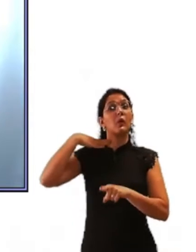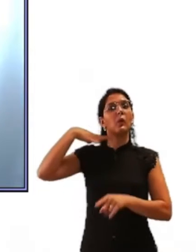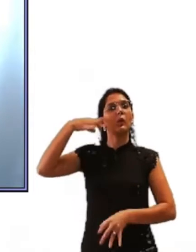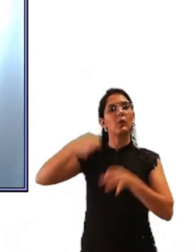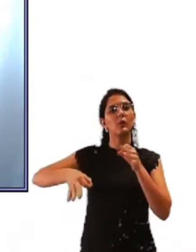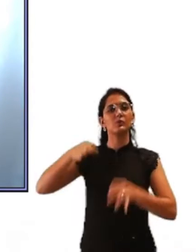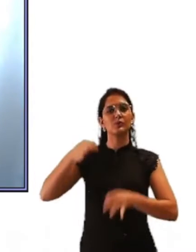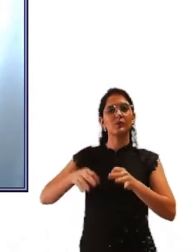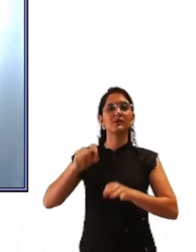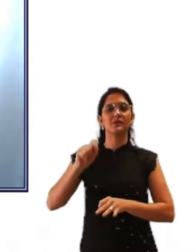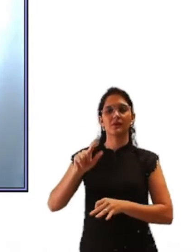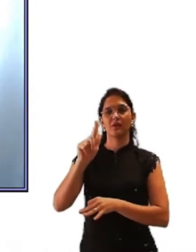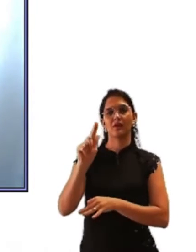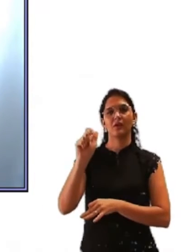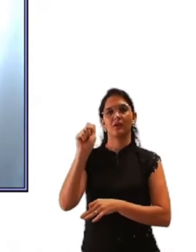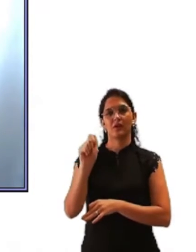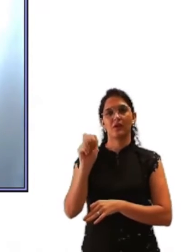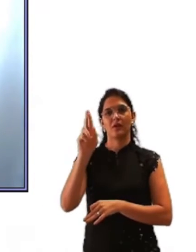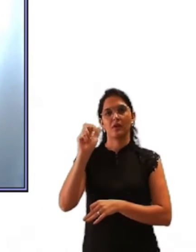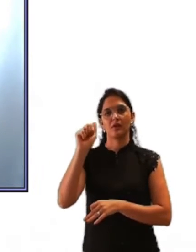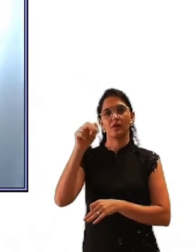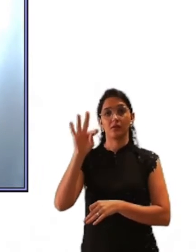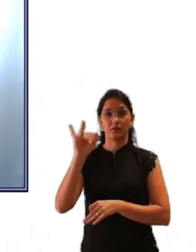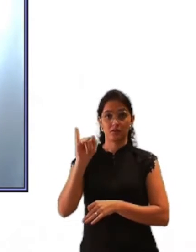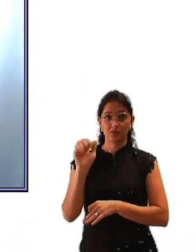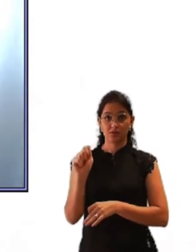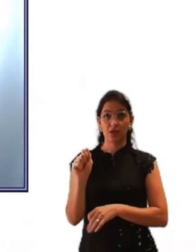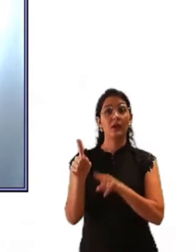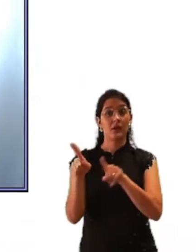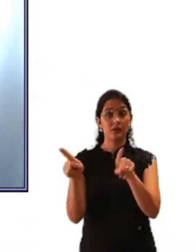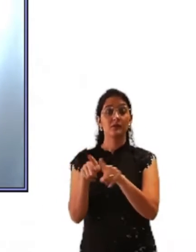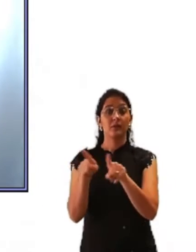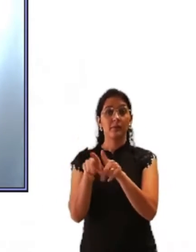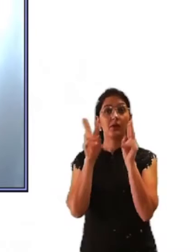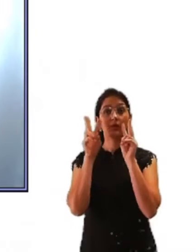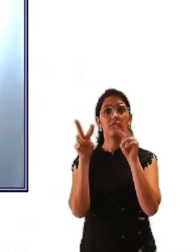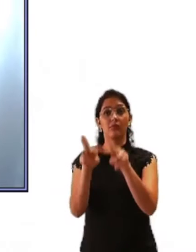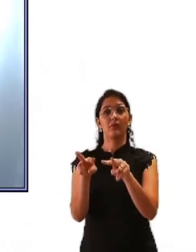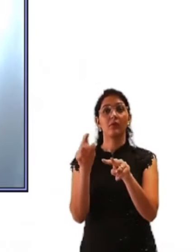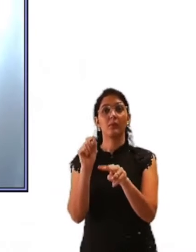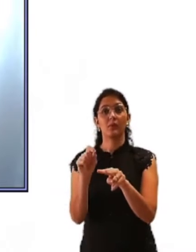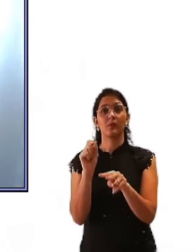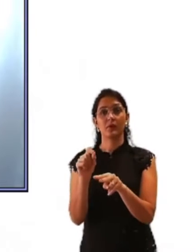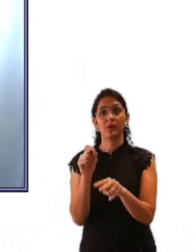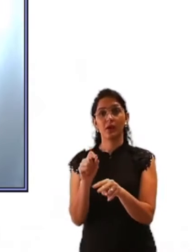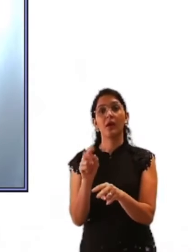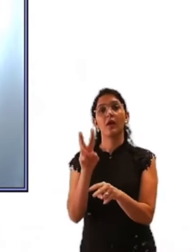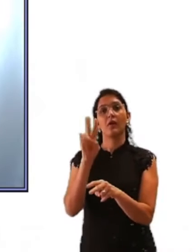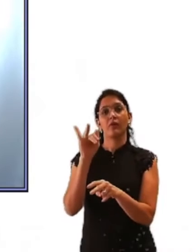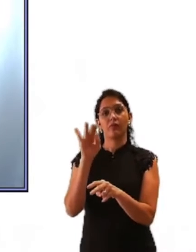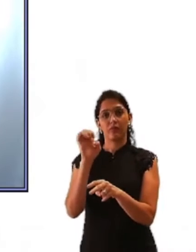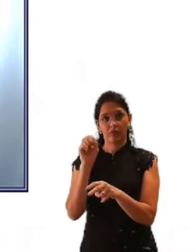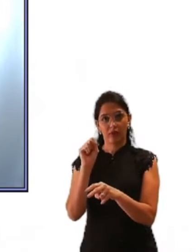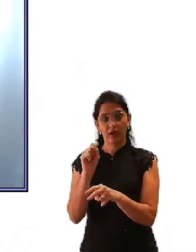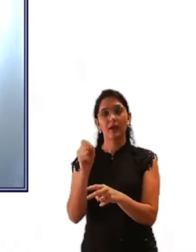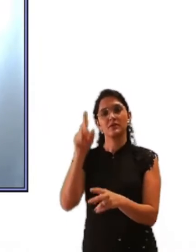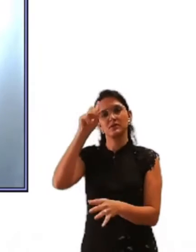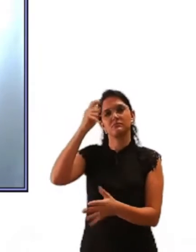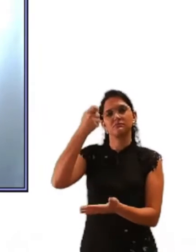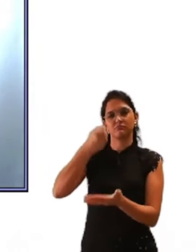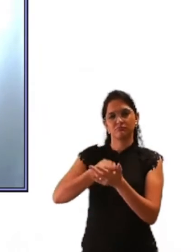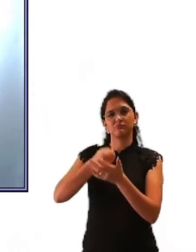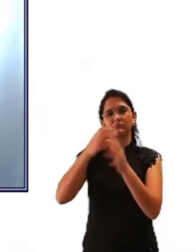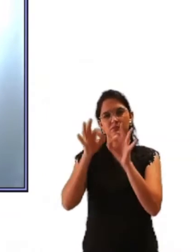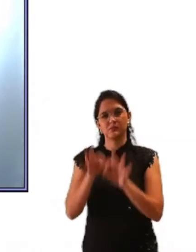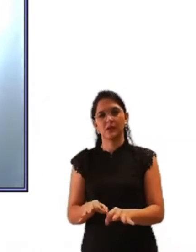também, que visa, né, coibir esse viés de confirmação, né, e tem